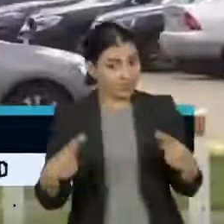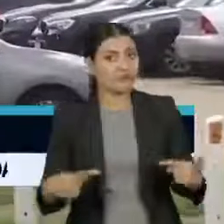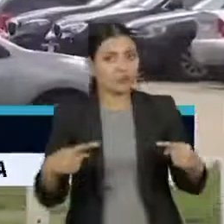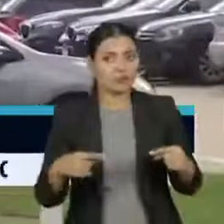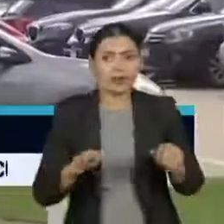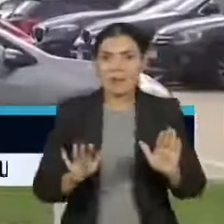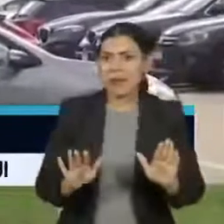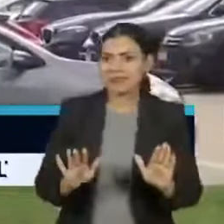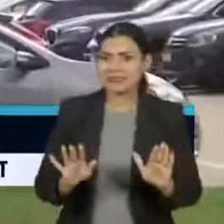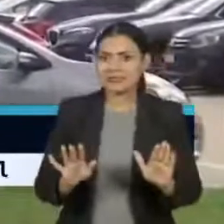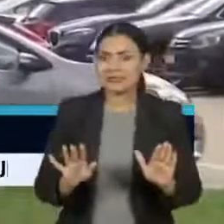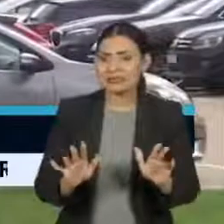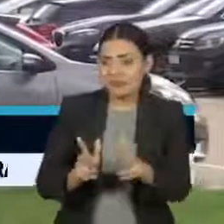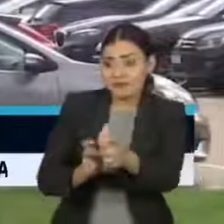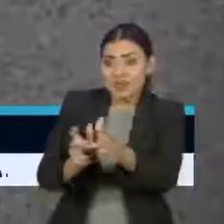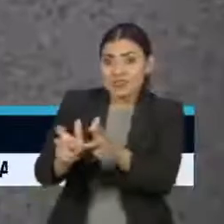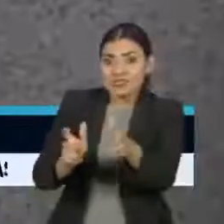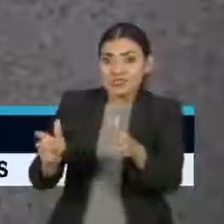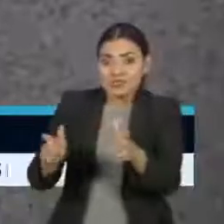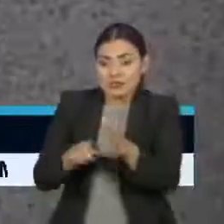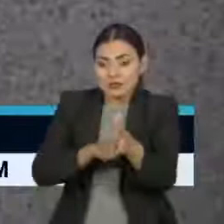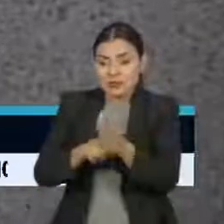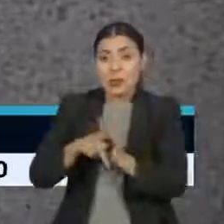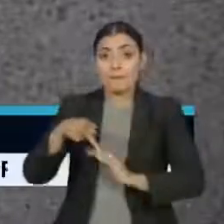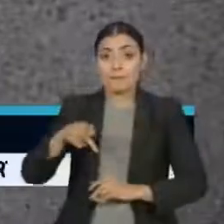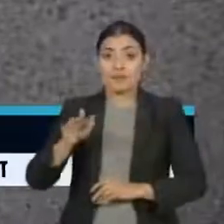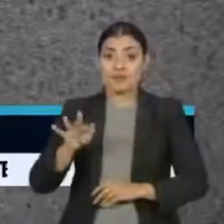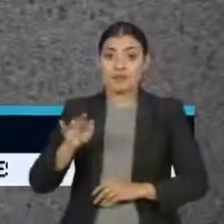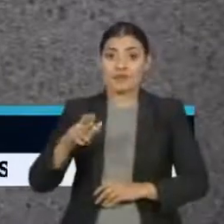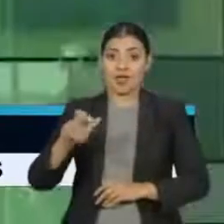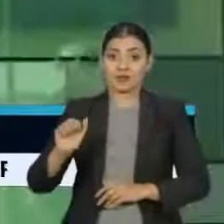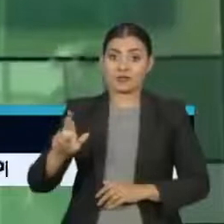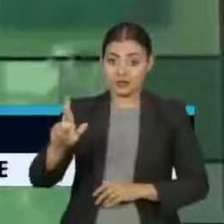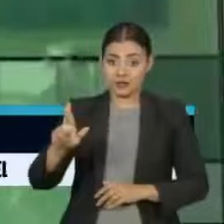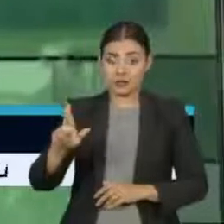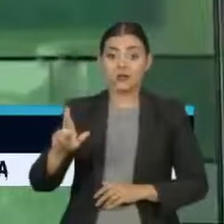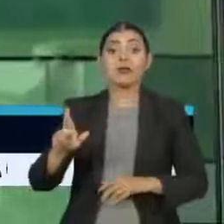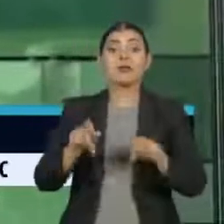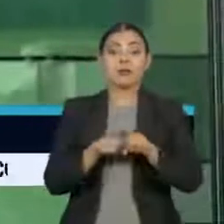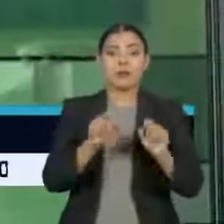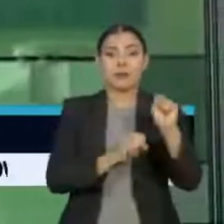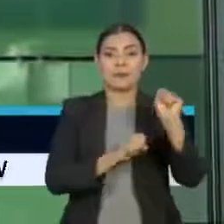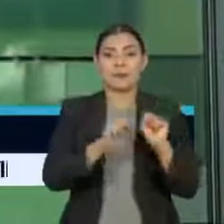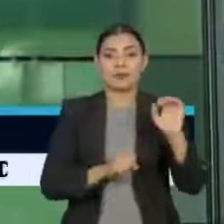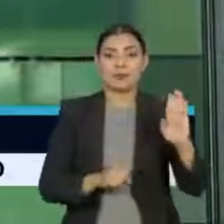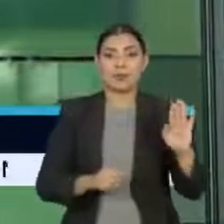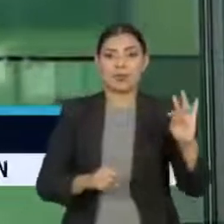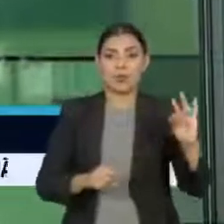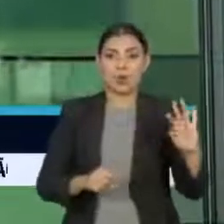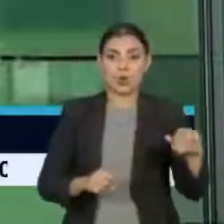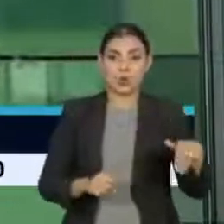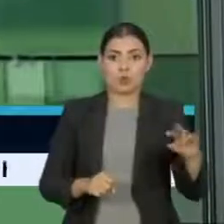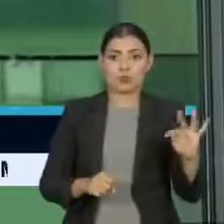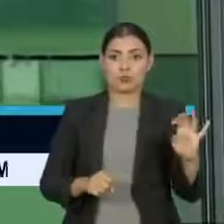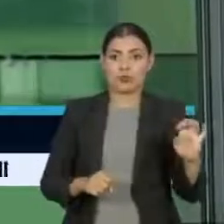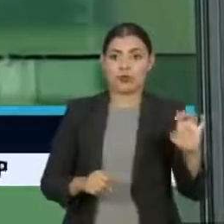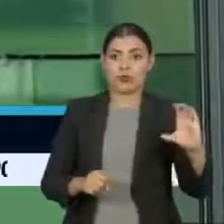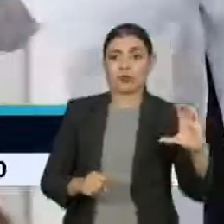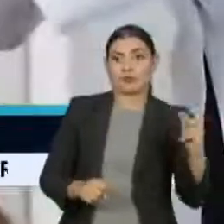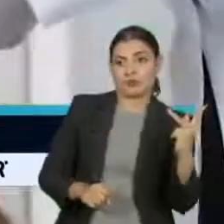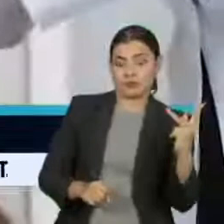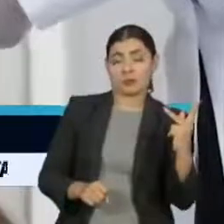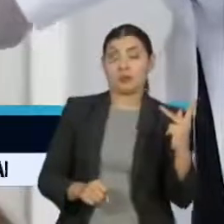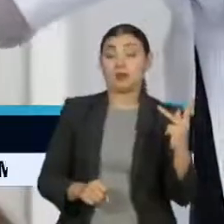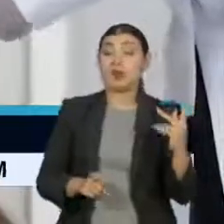Será aplicada a vacina desenvolvida pela farmacêutica americana Pfizer e a empresa de biotecnologia alemã